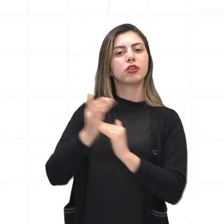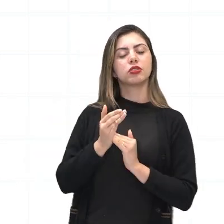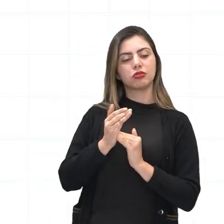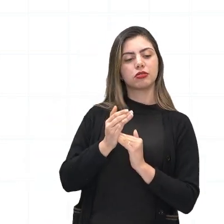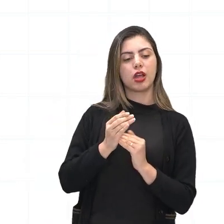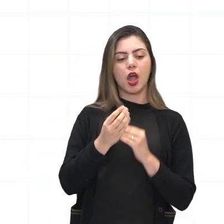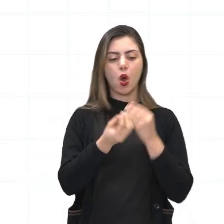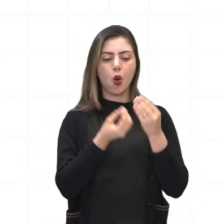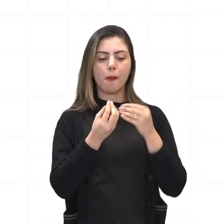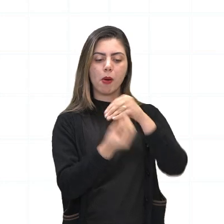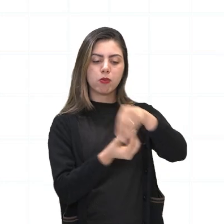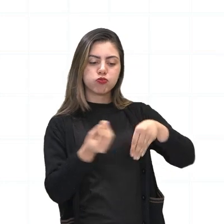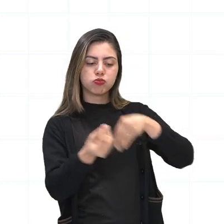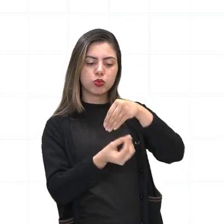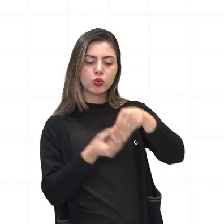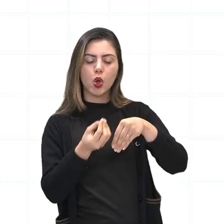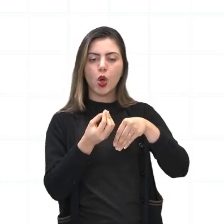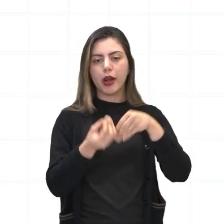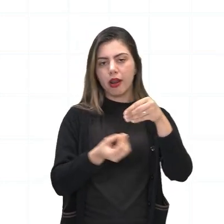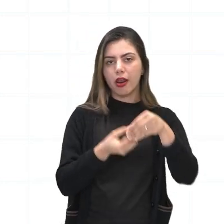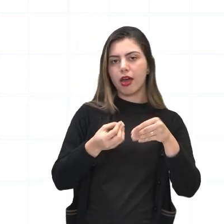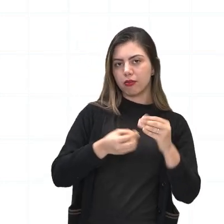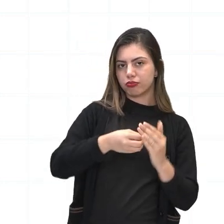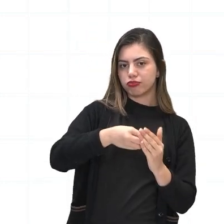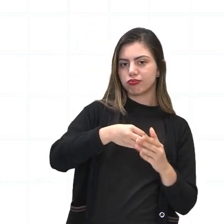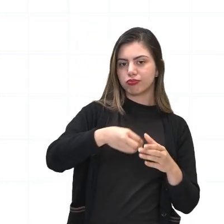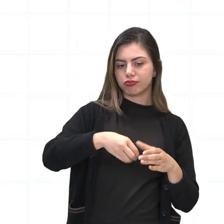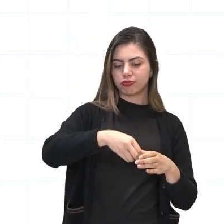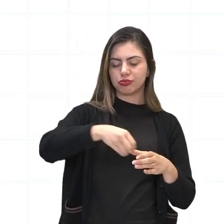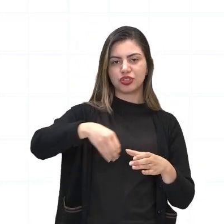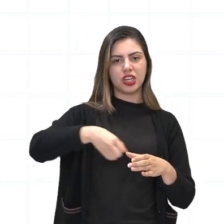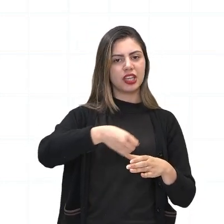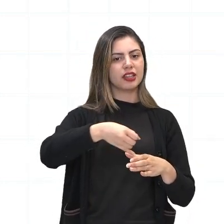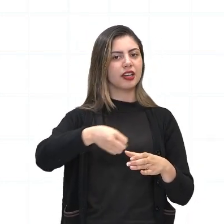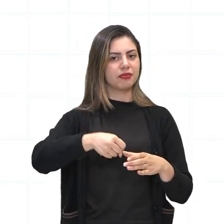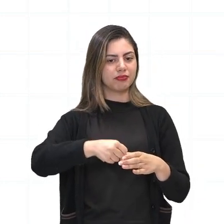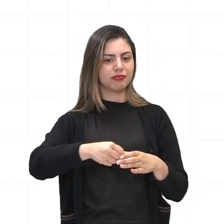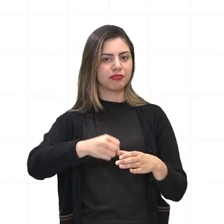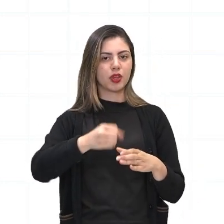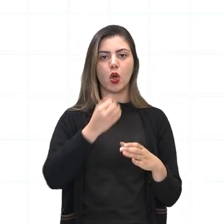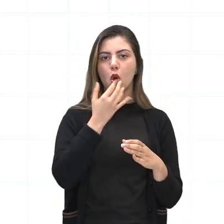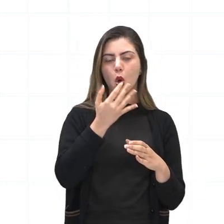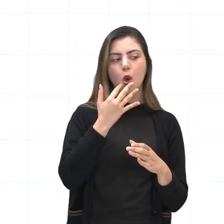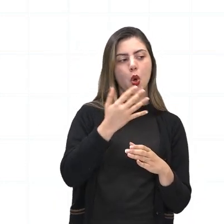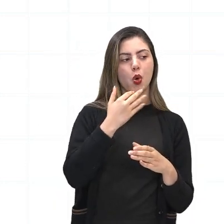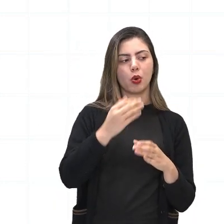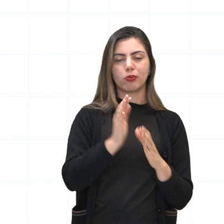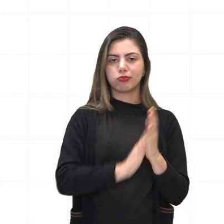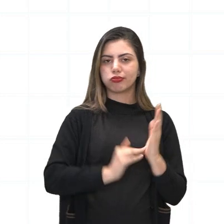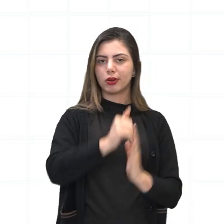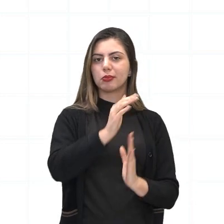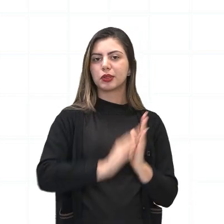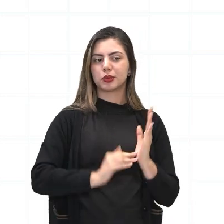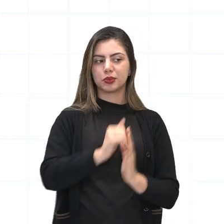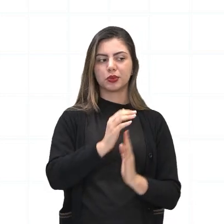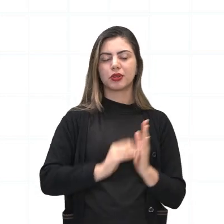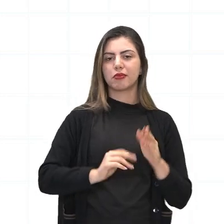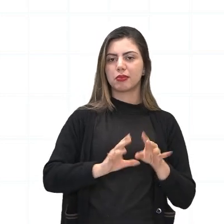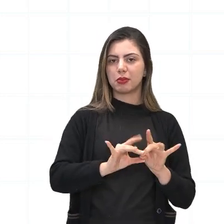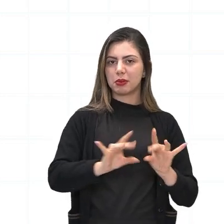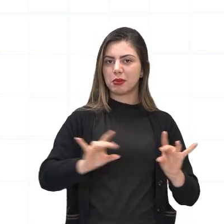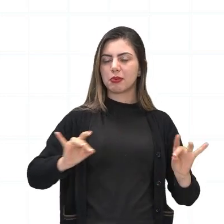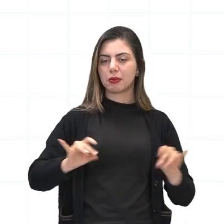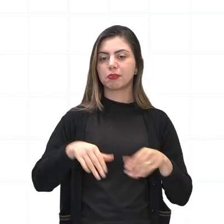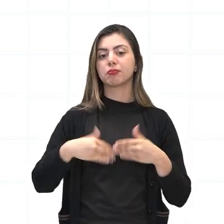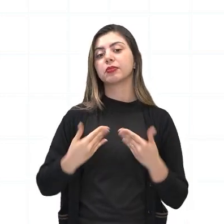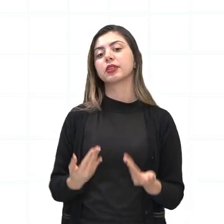na mistura das tintas. E quando falamos dessas tintas, vamos perceber que é necessário ter um aglutinante